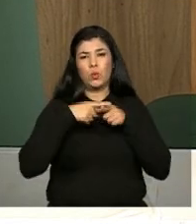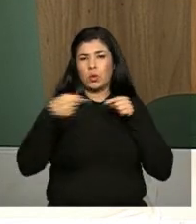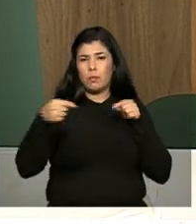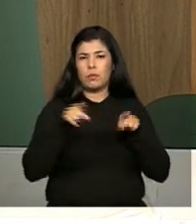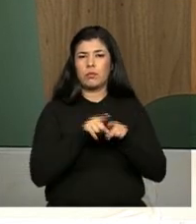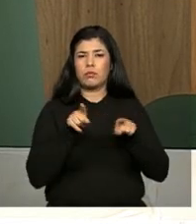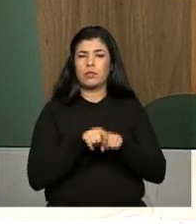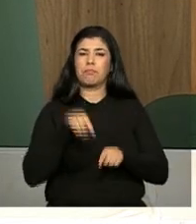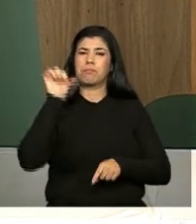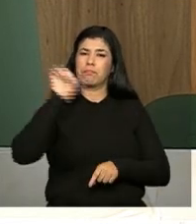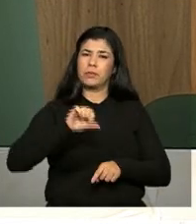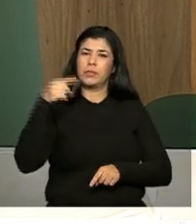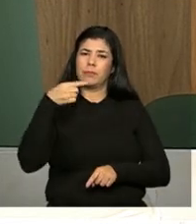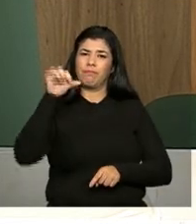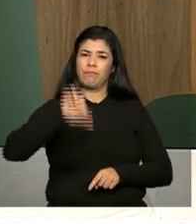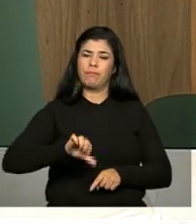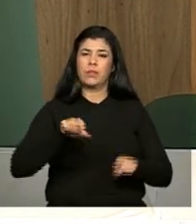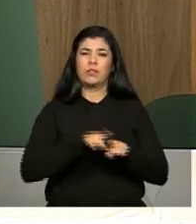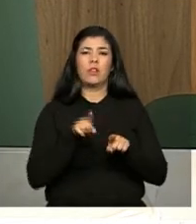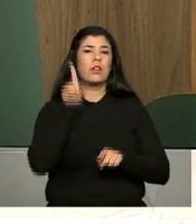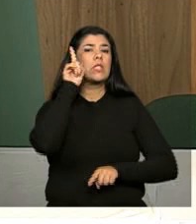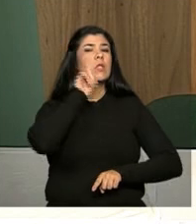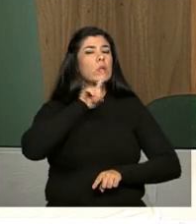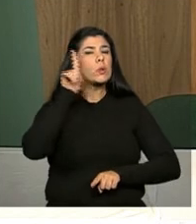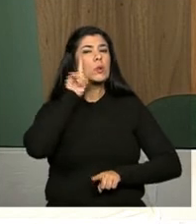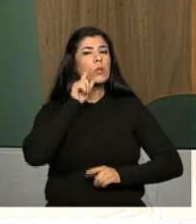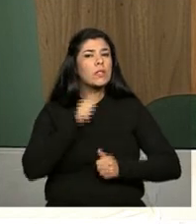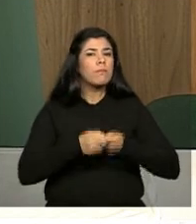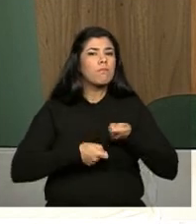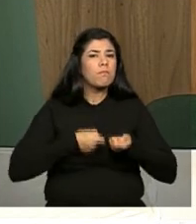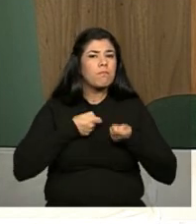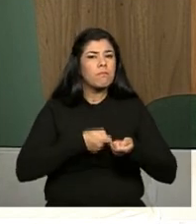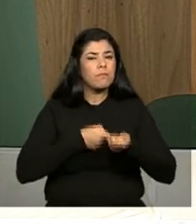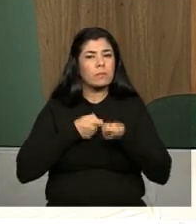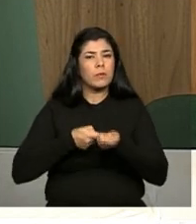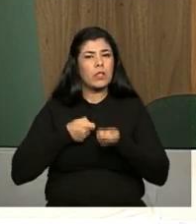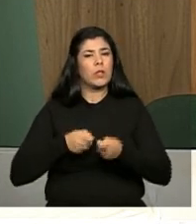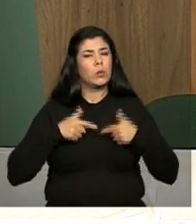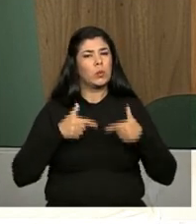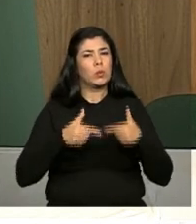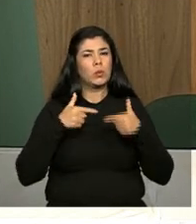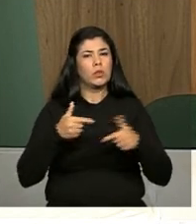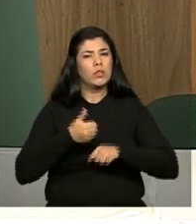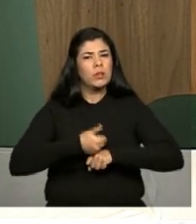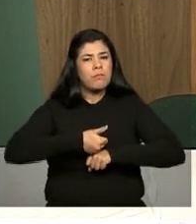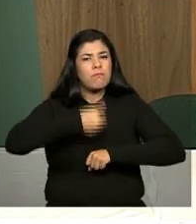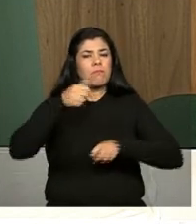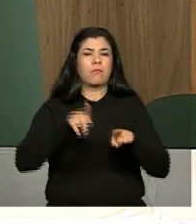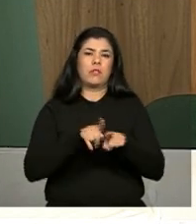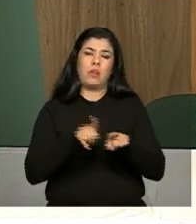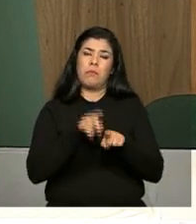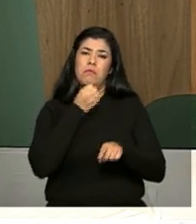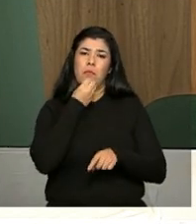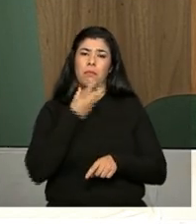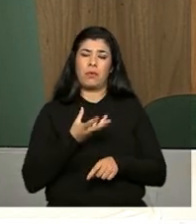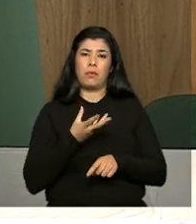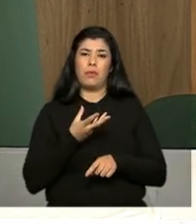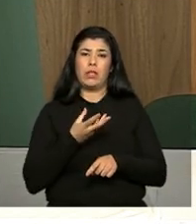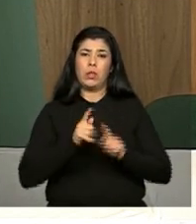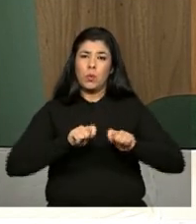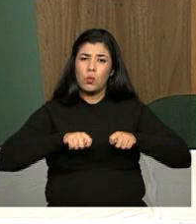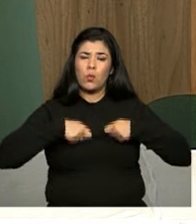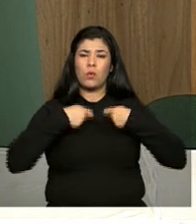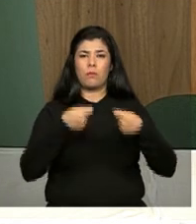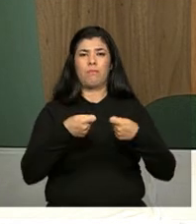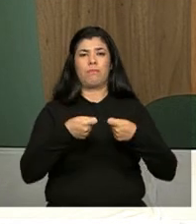Estados Unidos que teve alguma recuperação que vem se se consolidando O que é muito positivo esse esforço